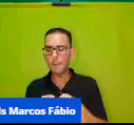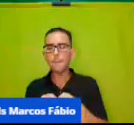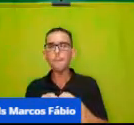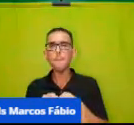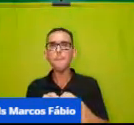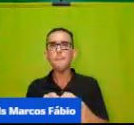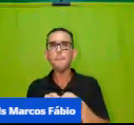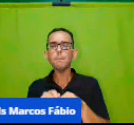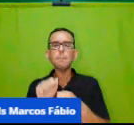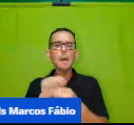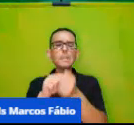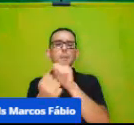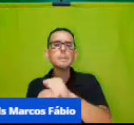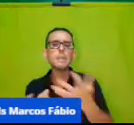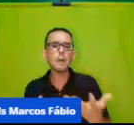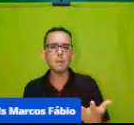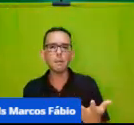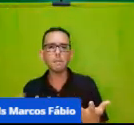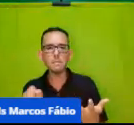cadernos.